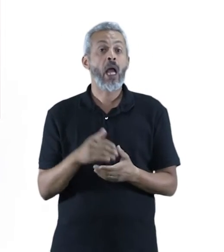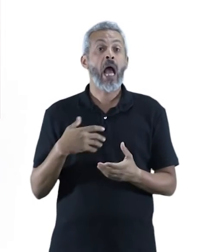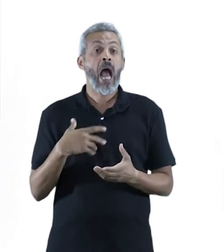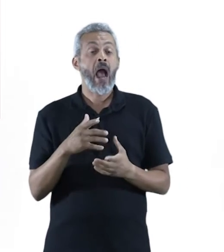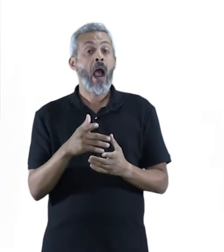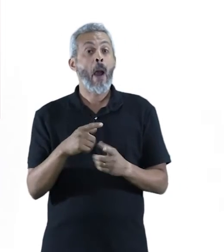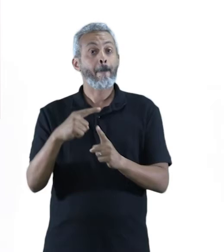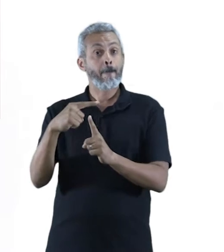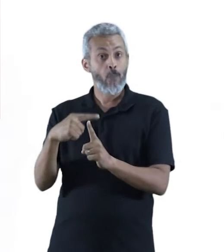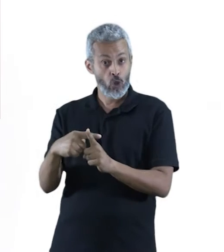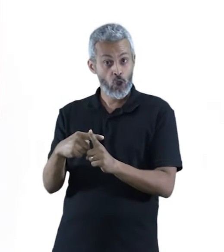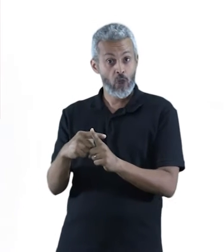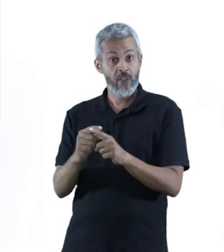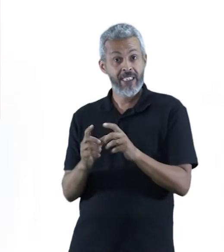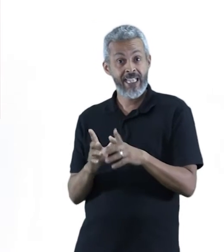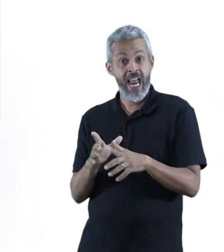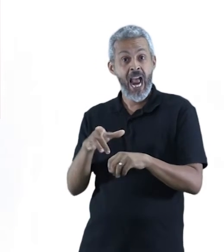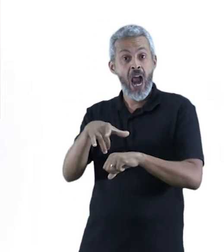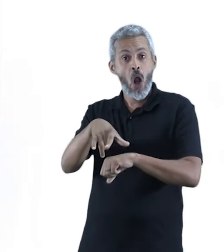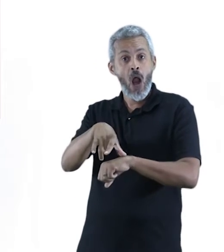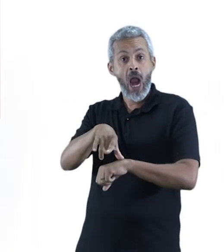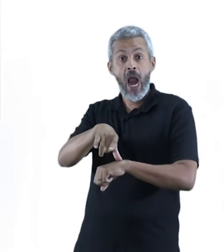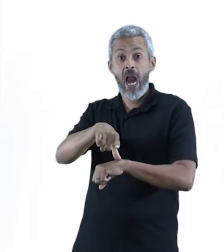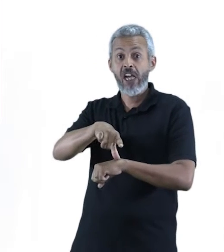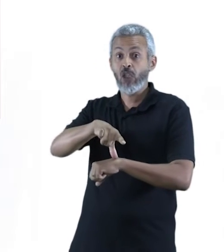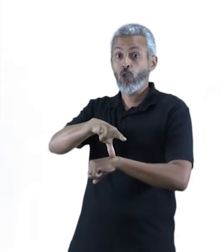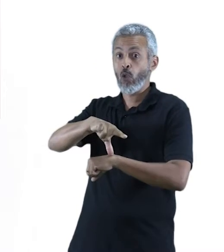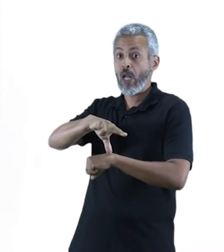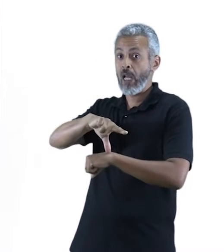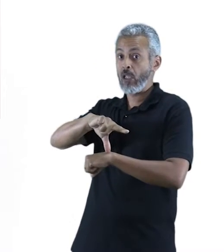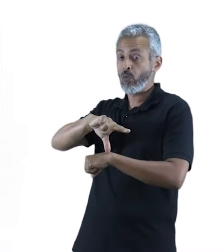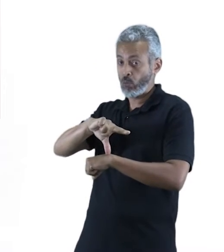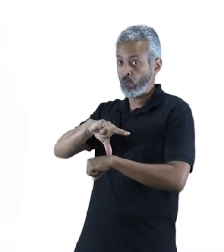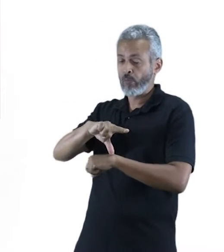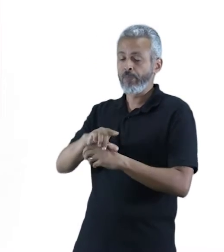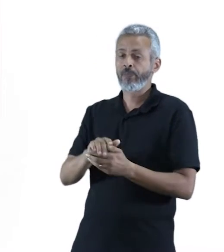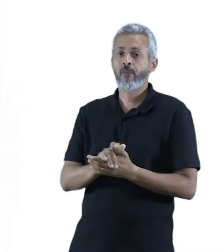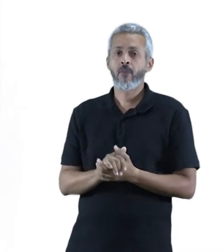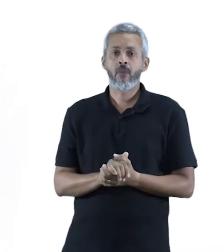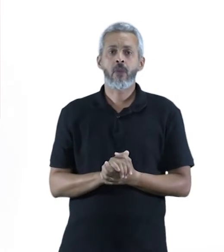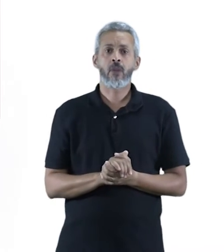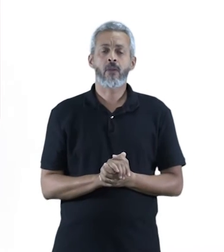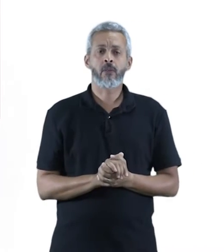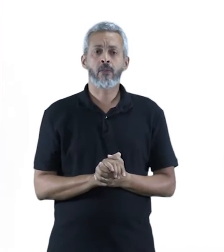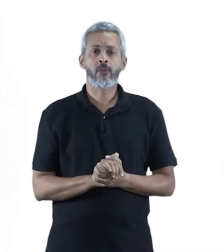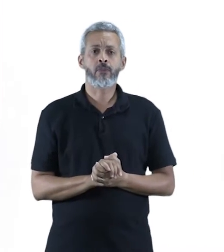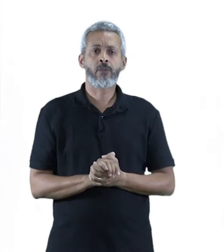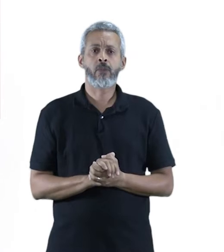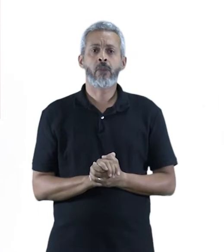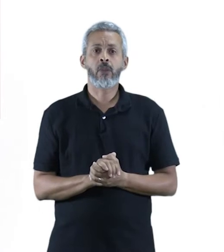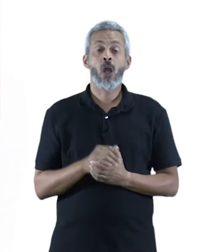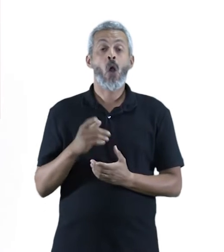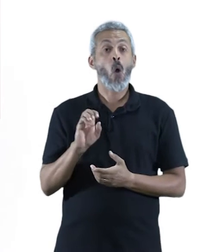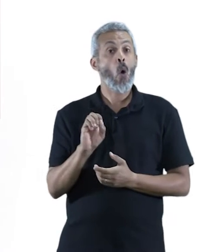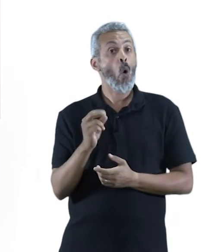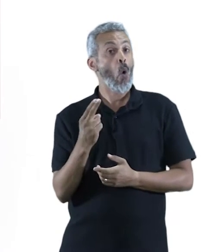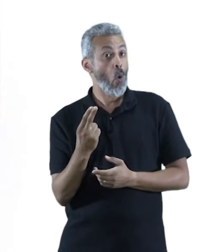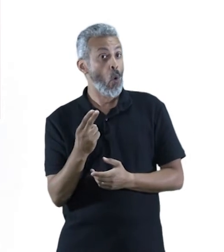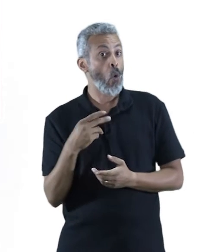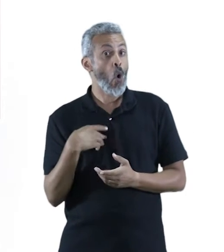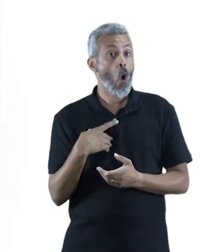positiva quando se move no sentido anti-horário, ou seja, no sentido contrário dos ponteiros do relógio.